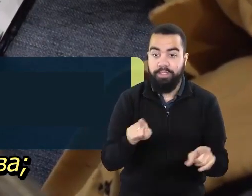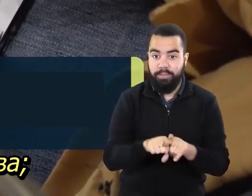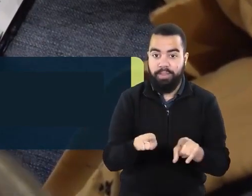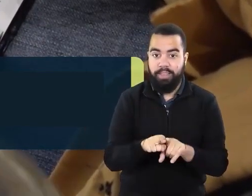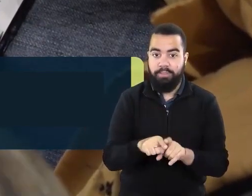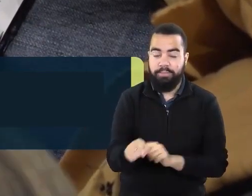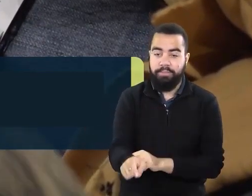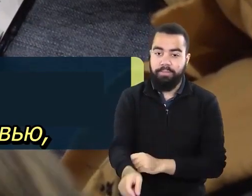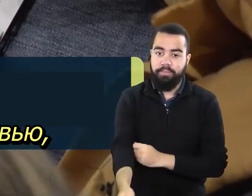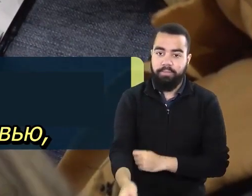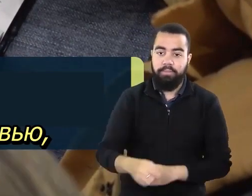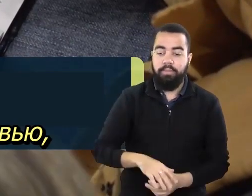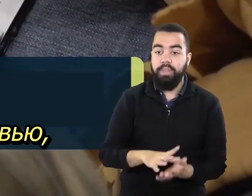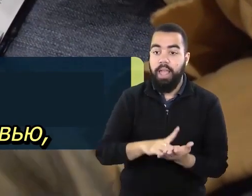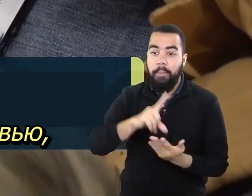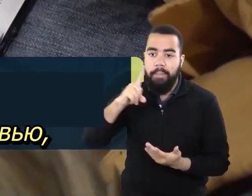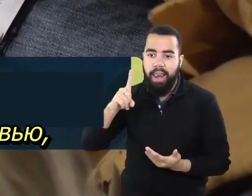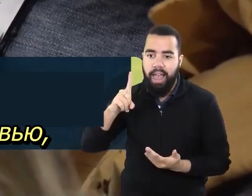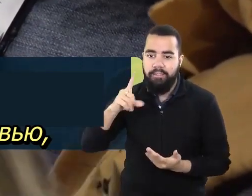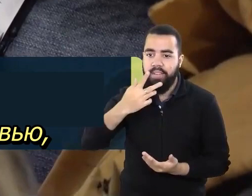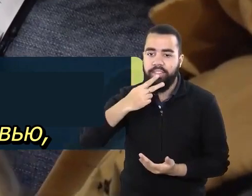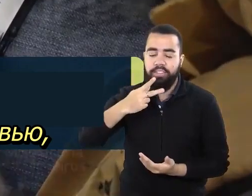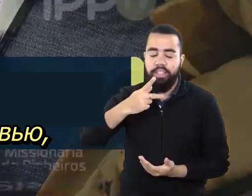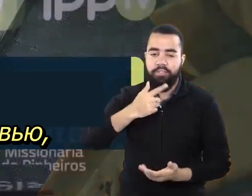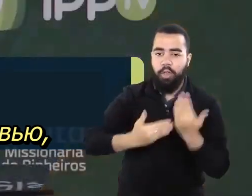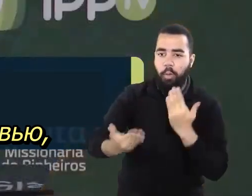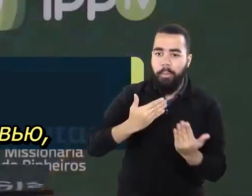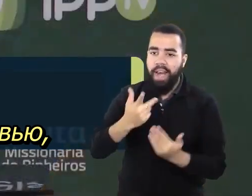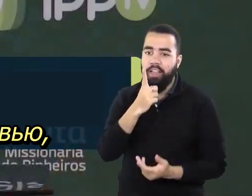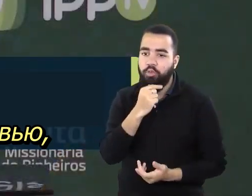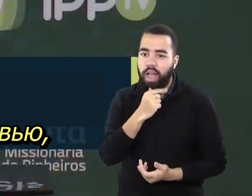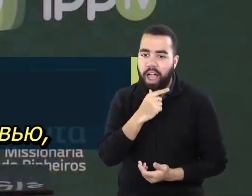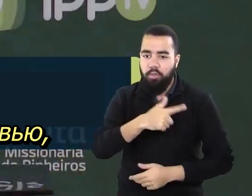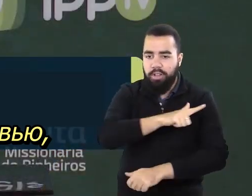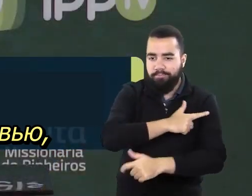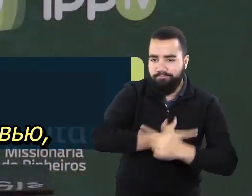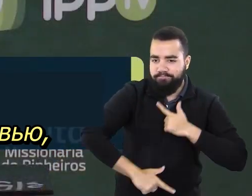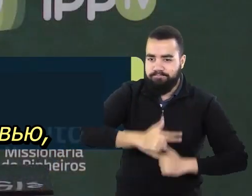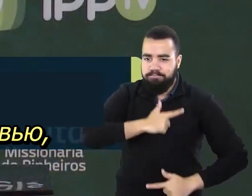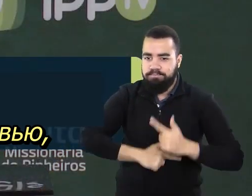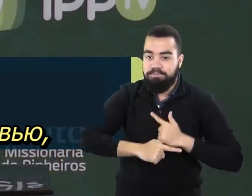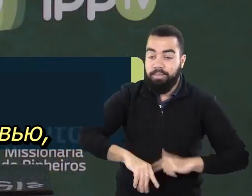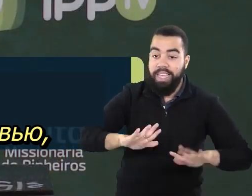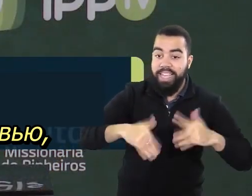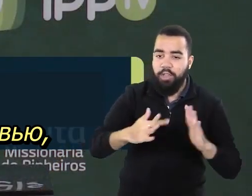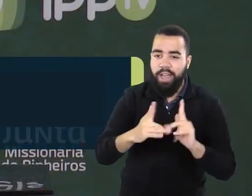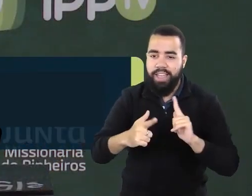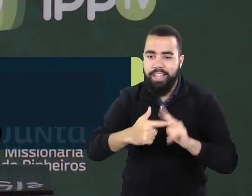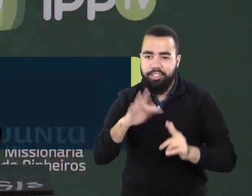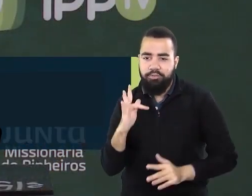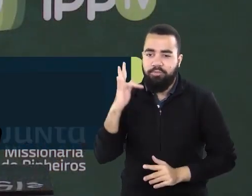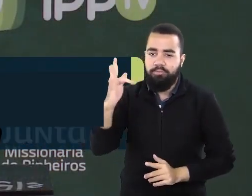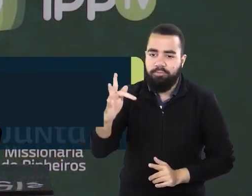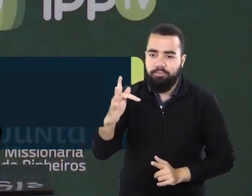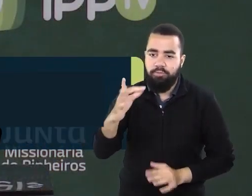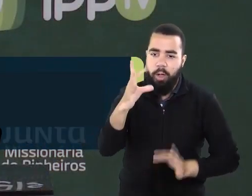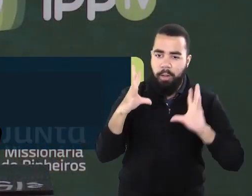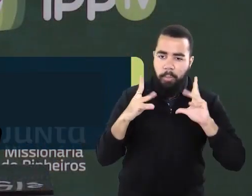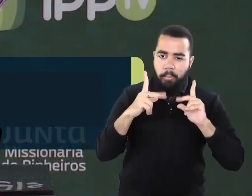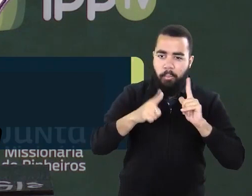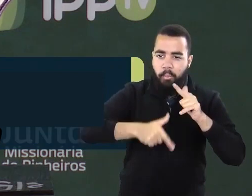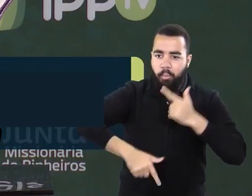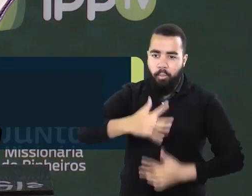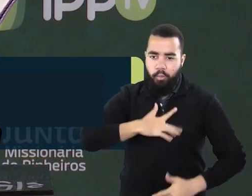palavra, para apresentar a si mesmo igreja gloriosa, sem mácula, nem ruga, nem coisa